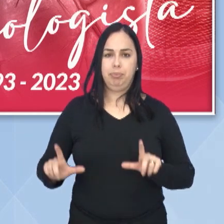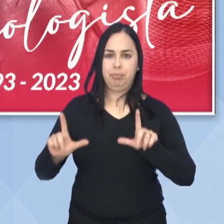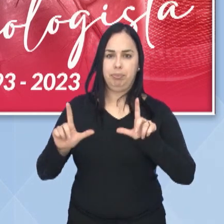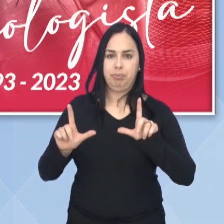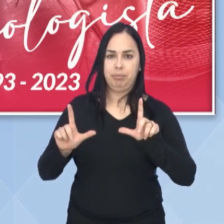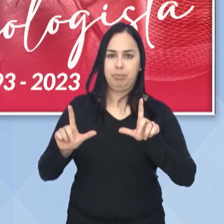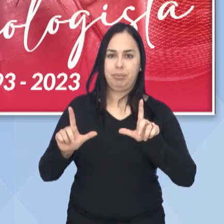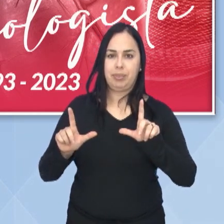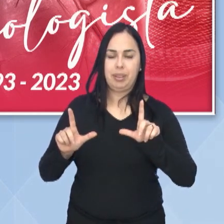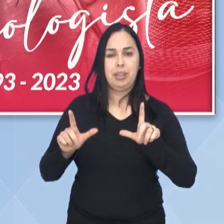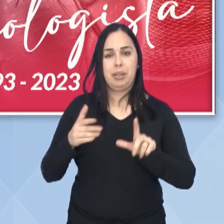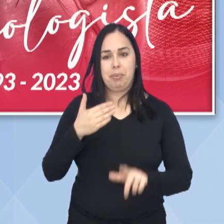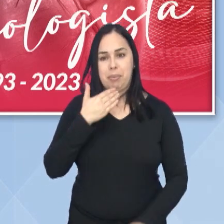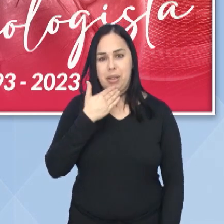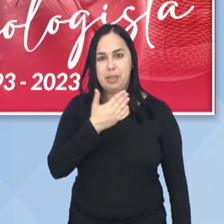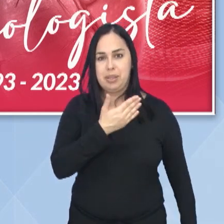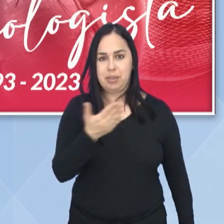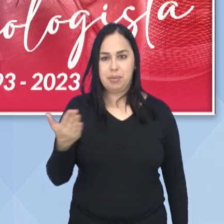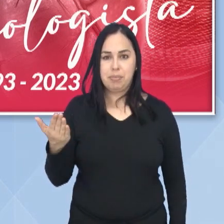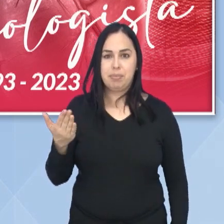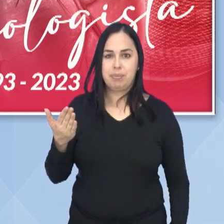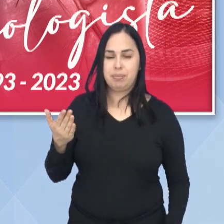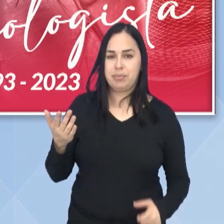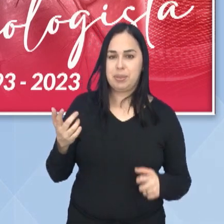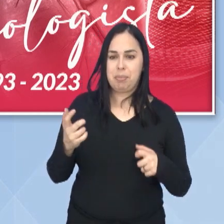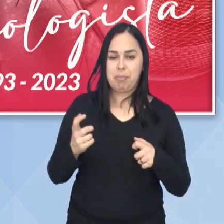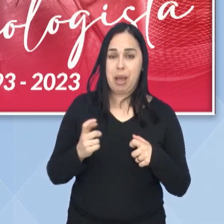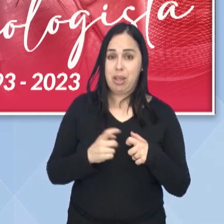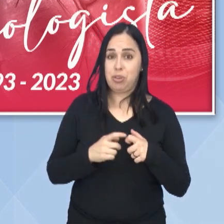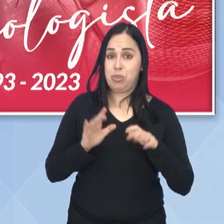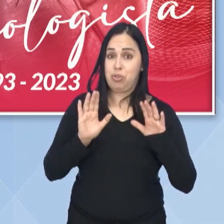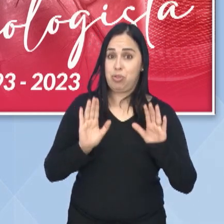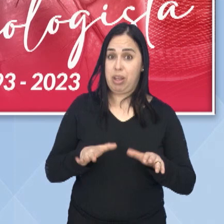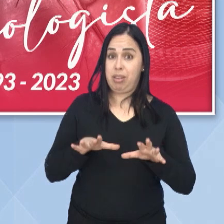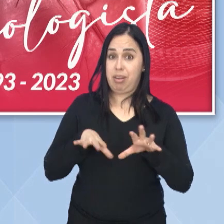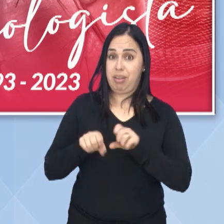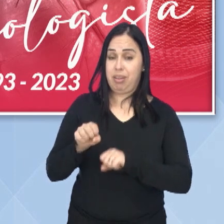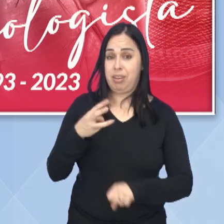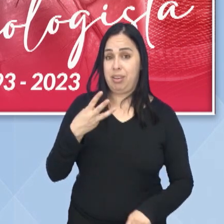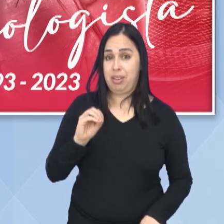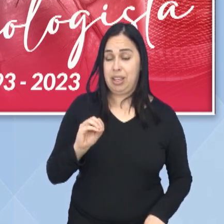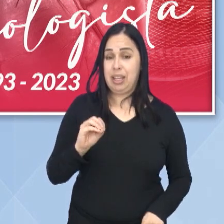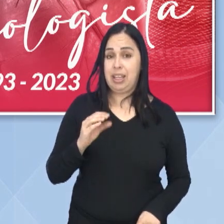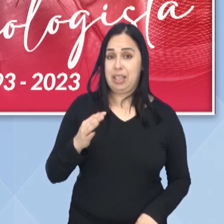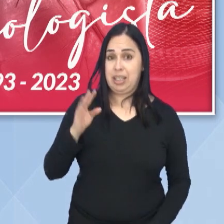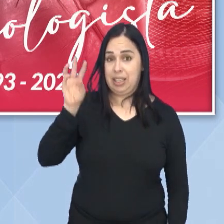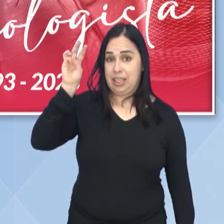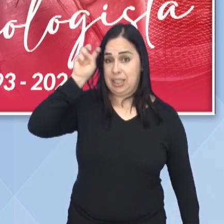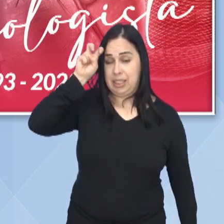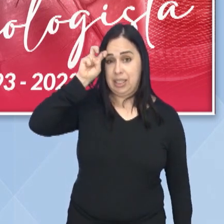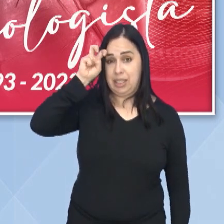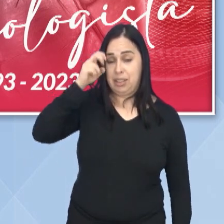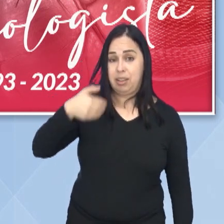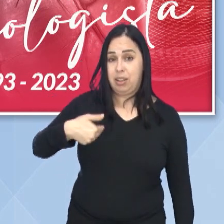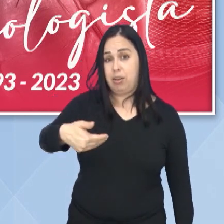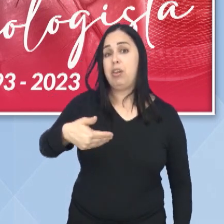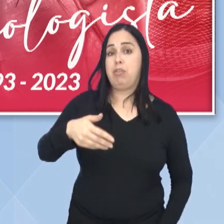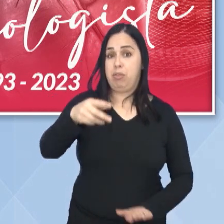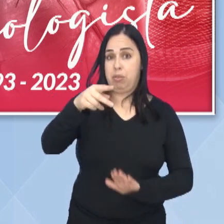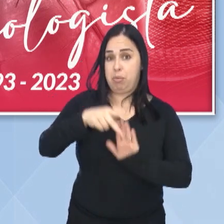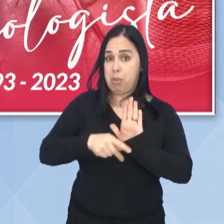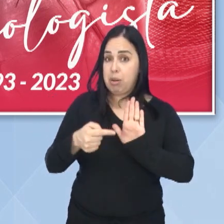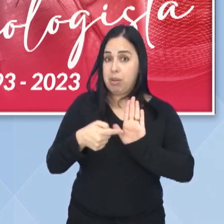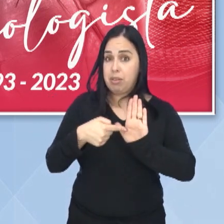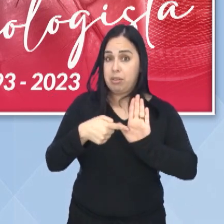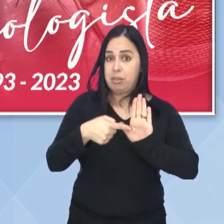peço, como médico que está fazendo 30 anos de formado esse ano, a meus colegas, que na quinta-feira eu vou colocar esse projeto para votar